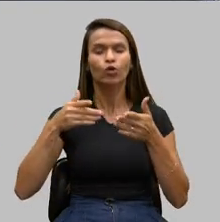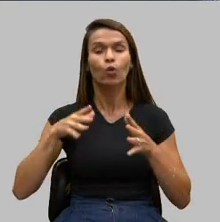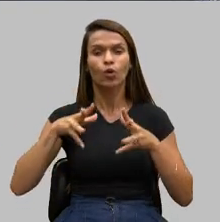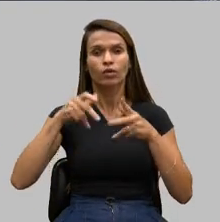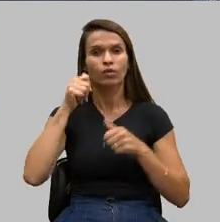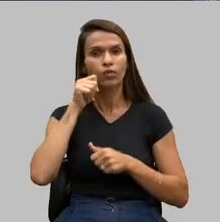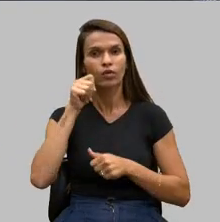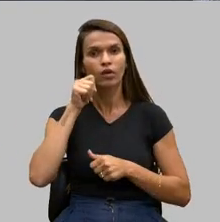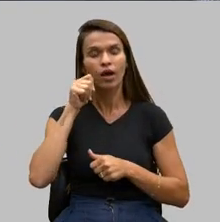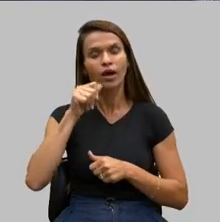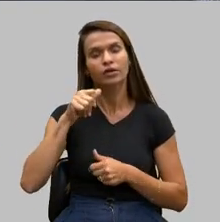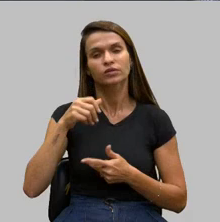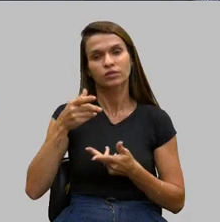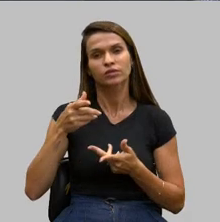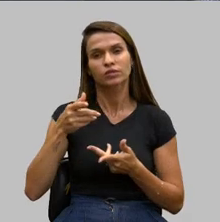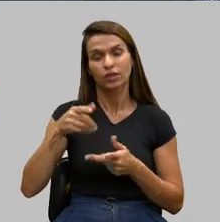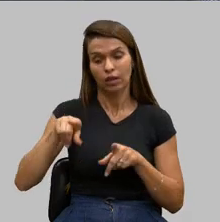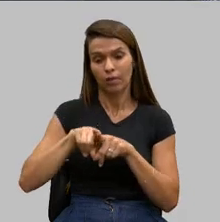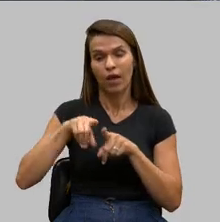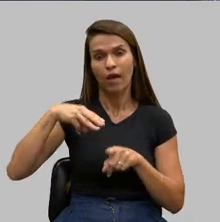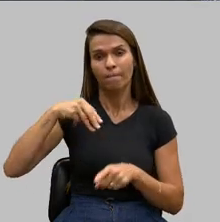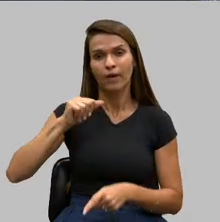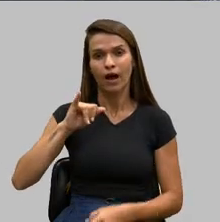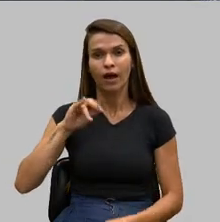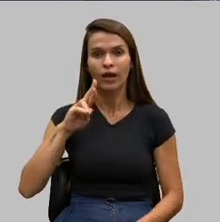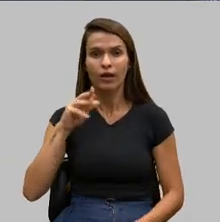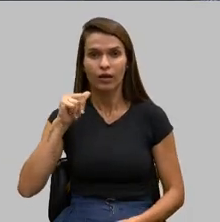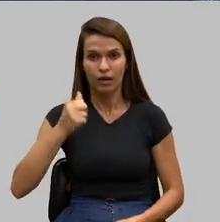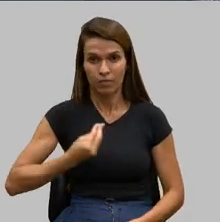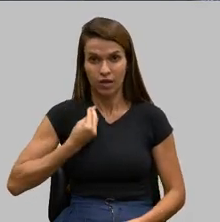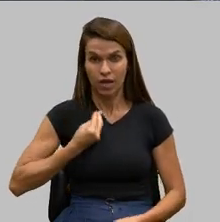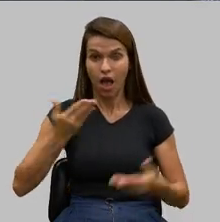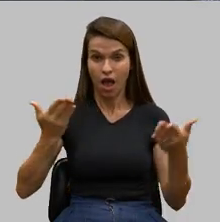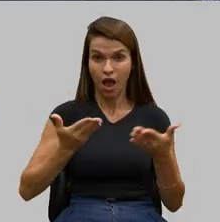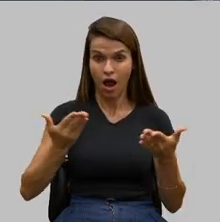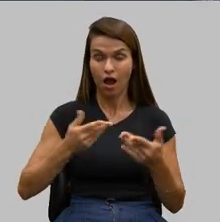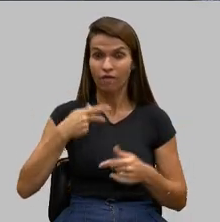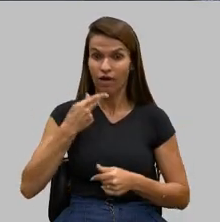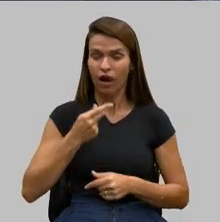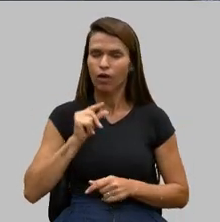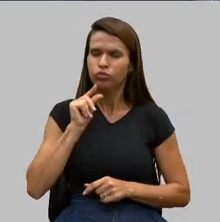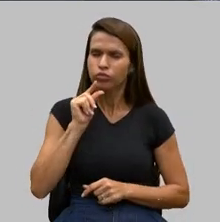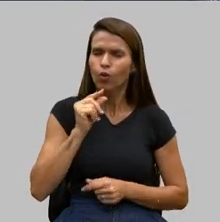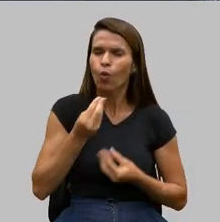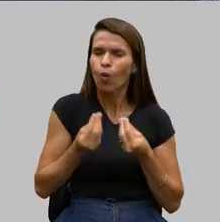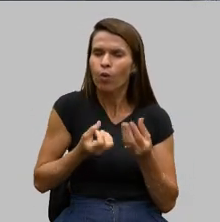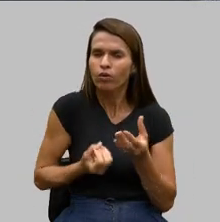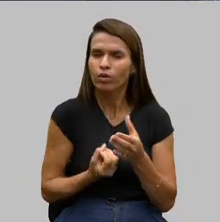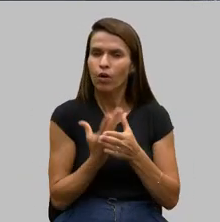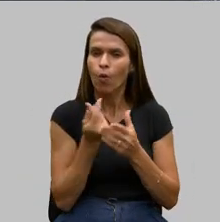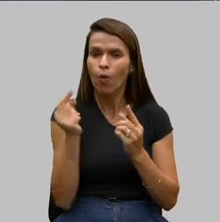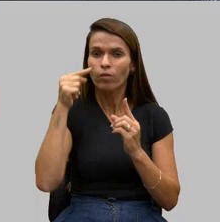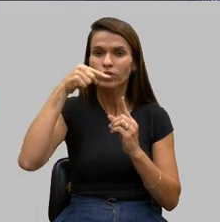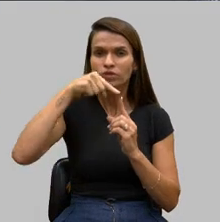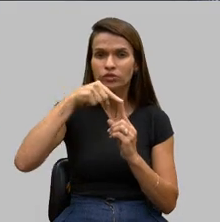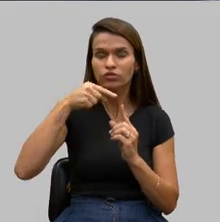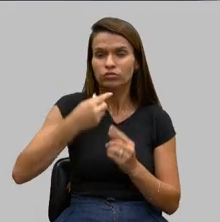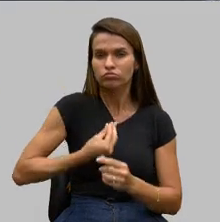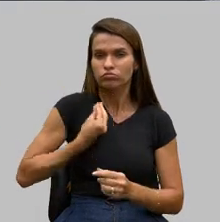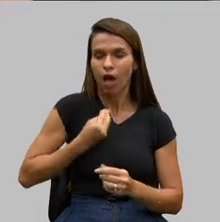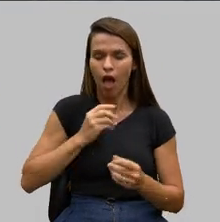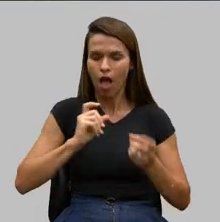que também é presente nesse momento e falar um pouquinho de como que nasceu o objetivo de estarmos aqui